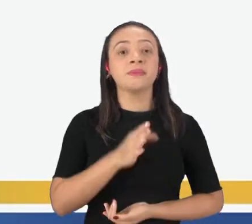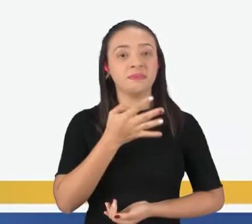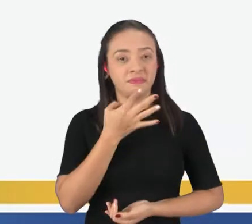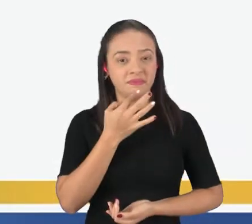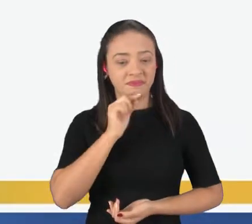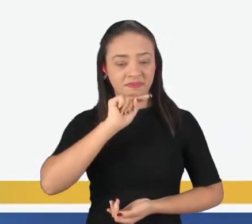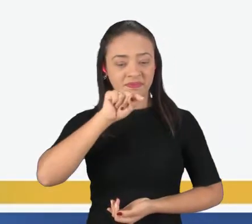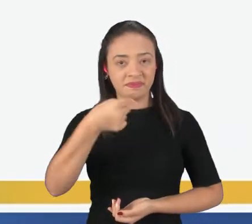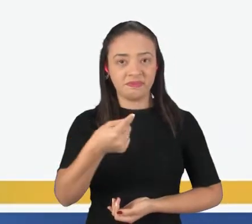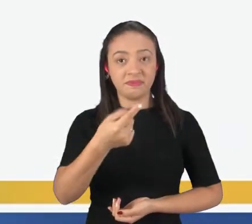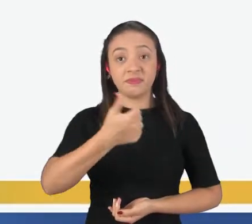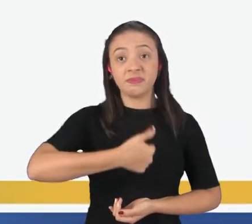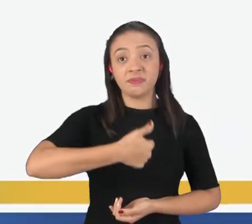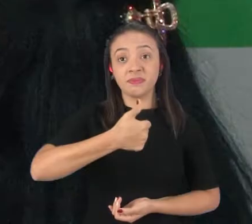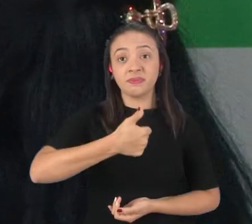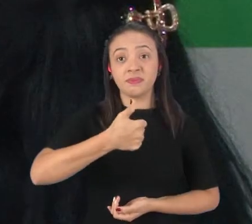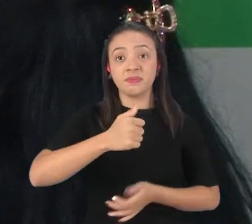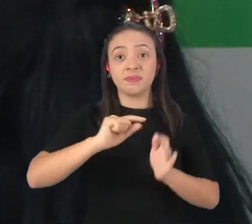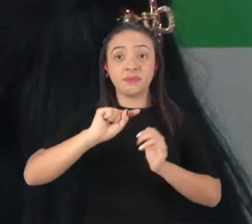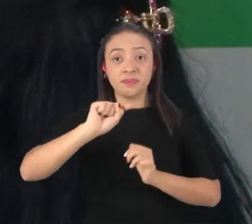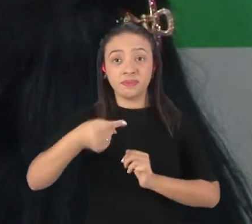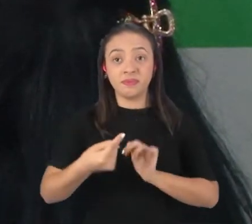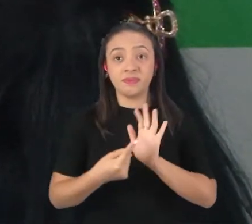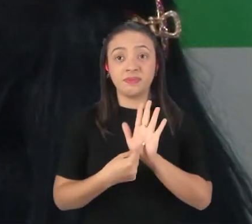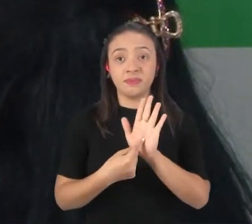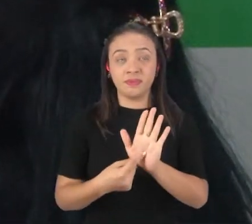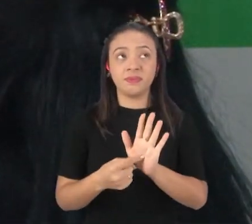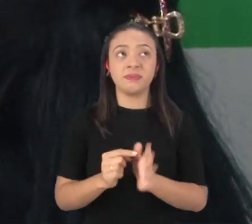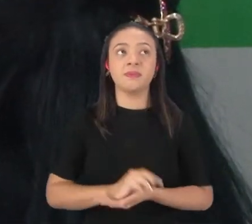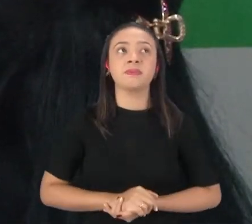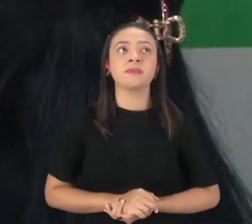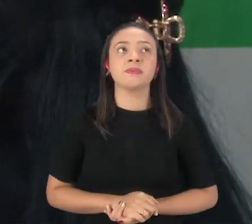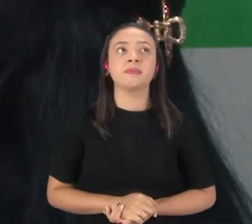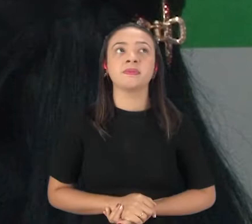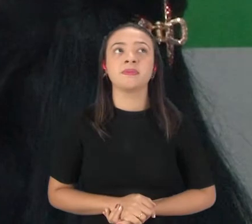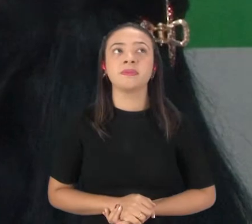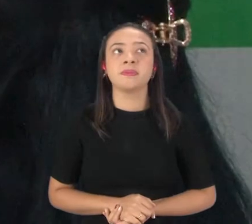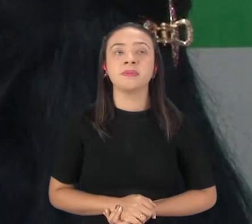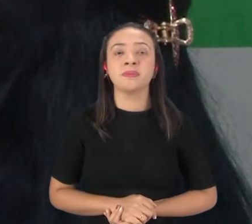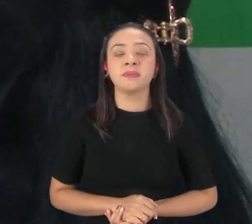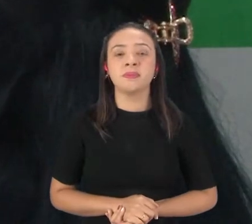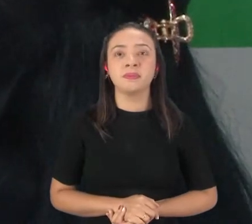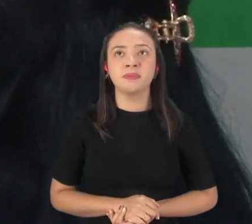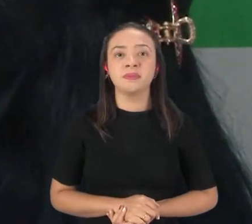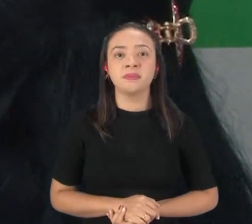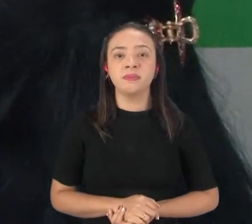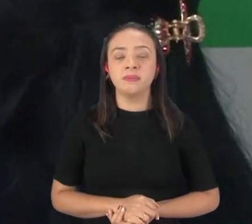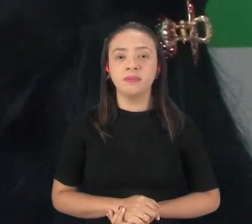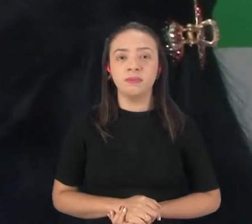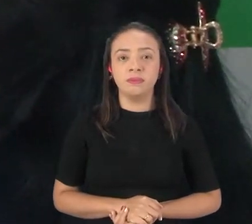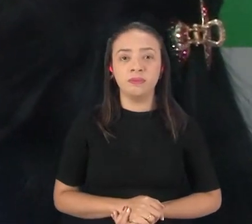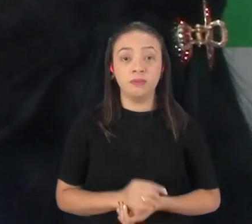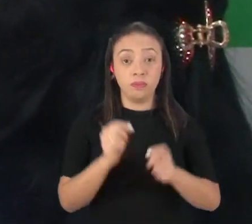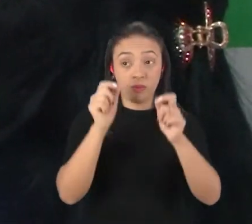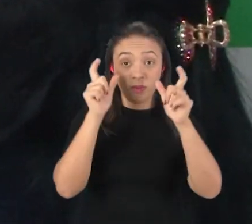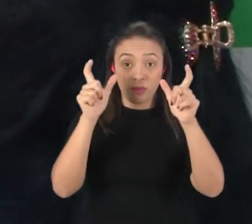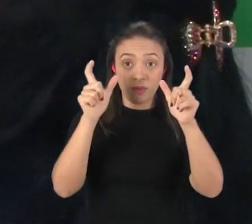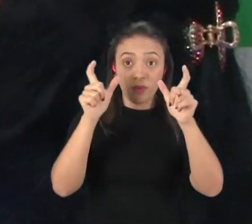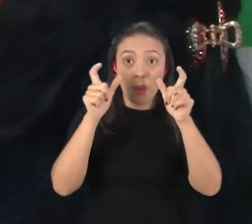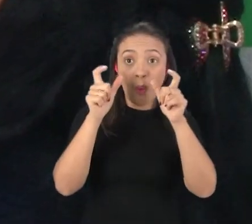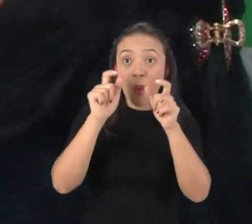a vírgula. É o primeiro sinal aí apresentado, ó. Vou colocar aqui uma vírgula. Vou colocar ela um pouquinho maior para a gente enxergar aqui,